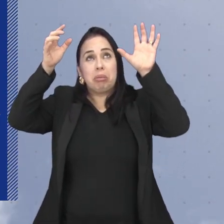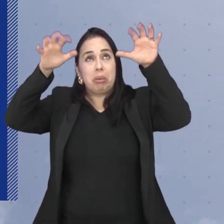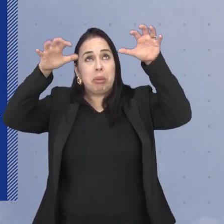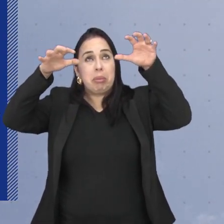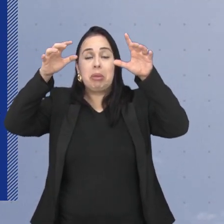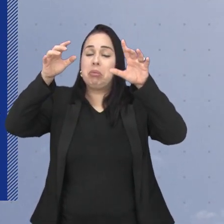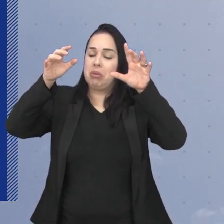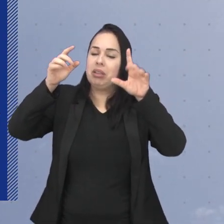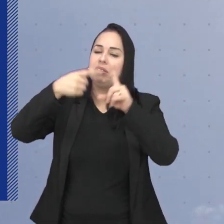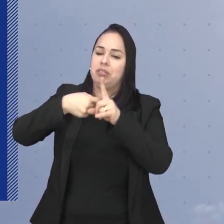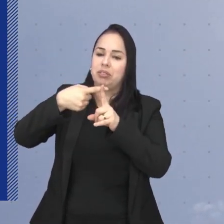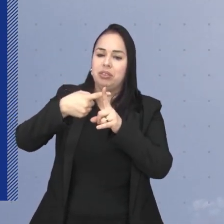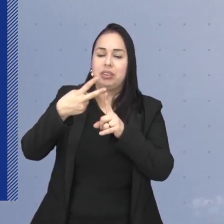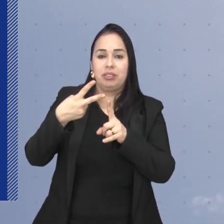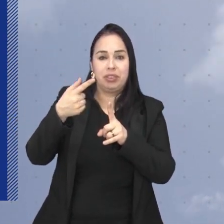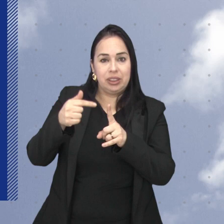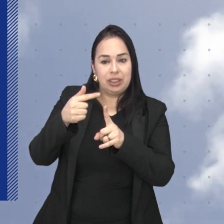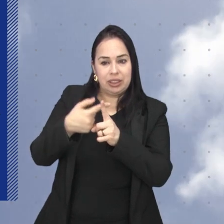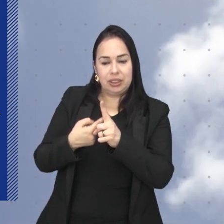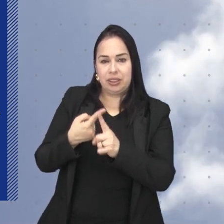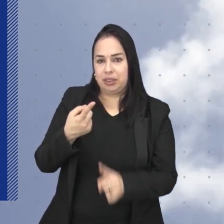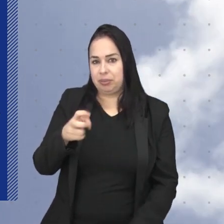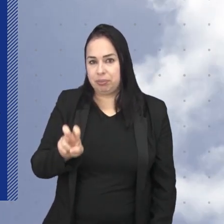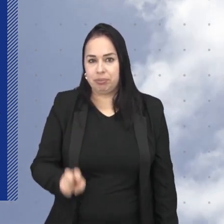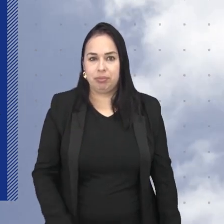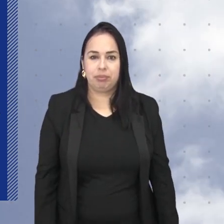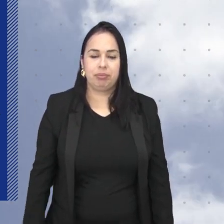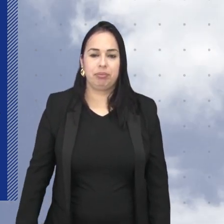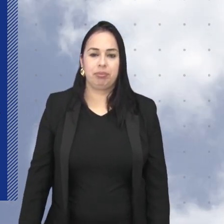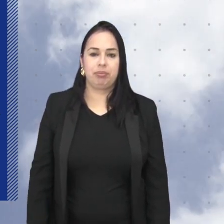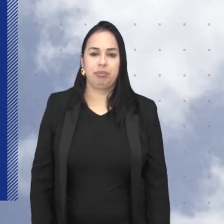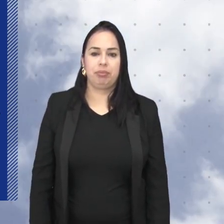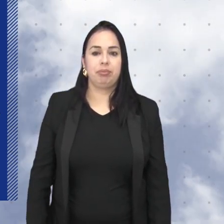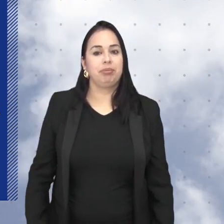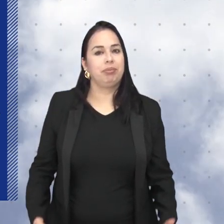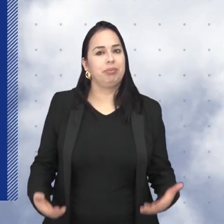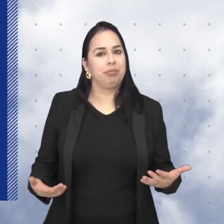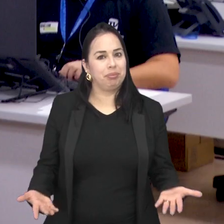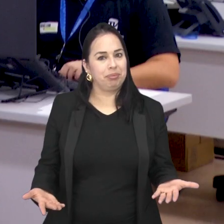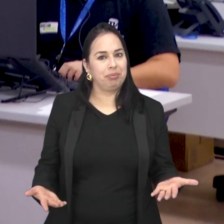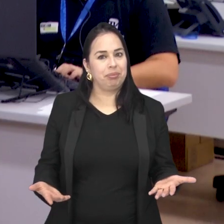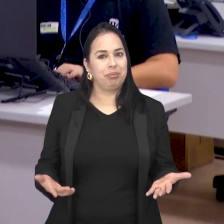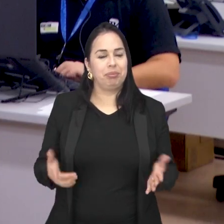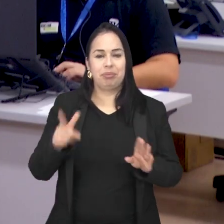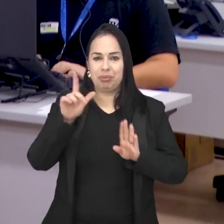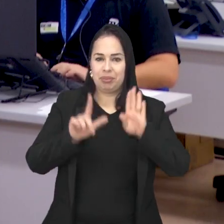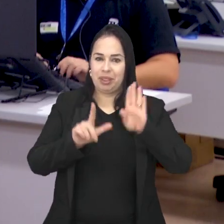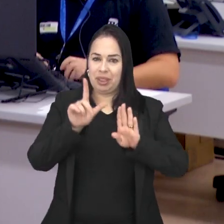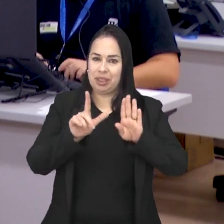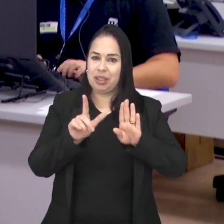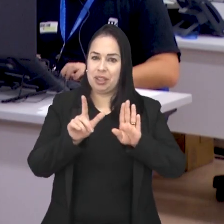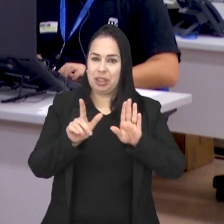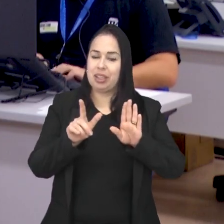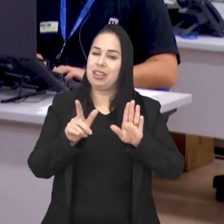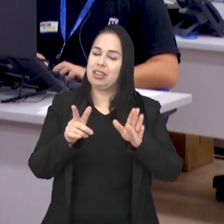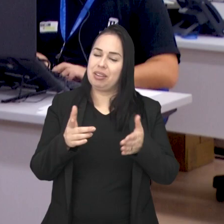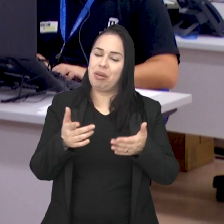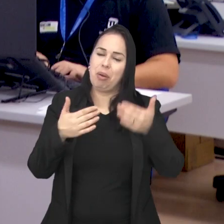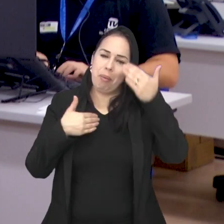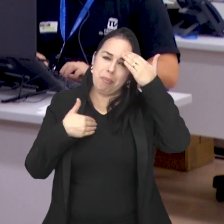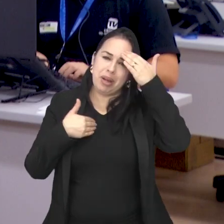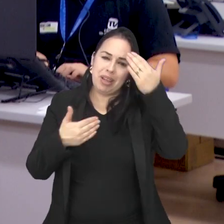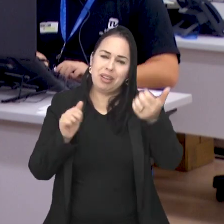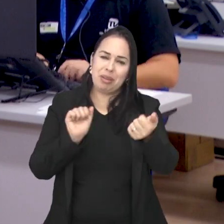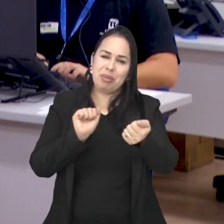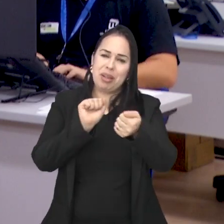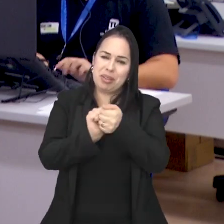chuvas isoladas. A máxima é de 27 graus e a mínima de 15. E é isso, esse foi o boletim desta segunda-feira.